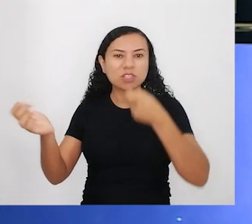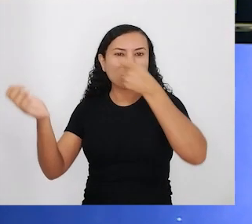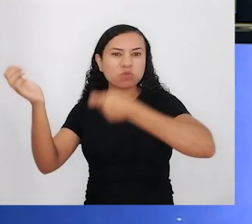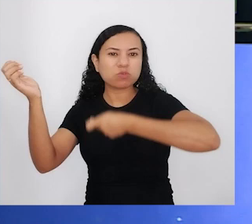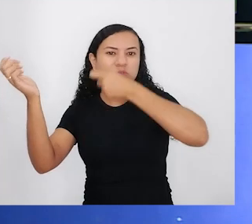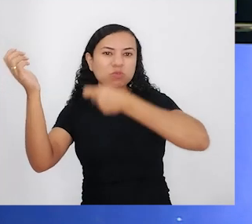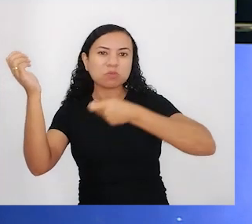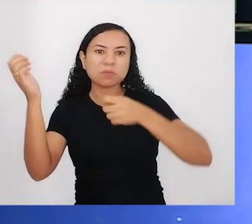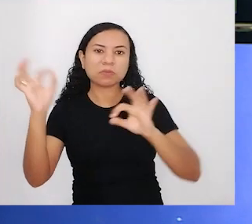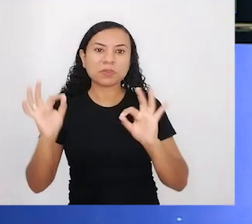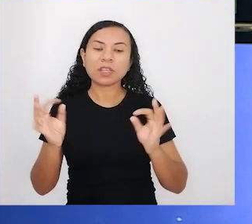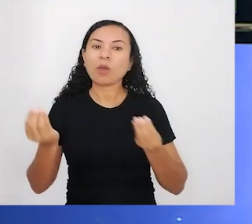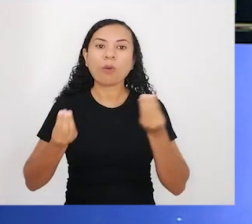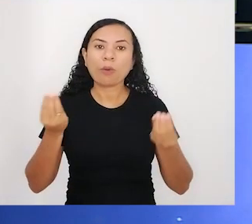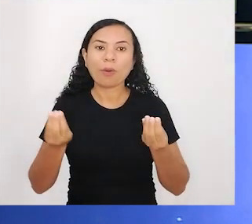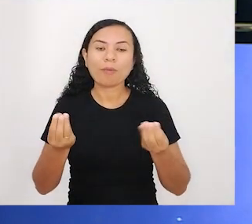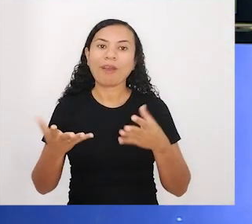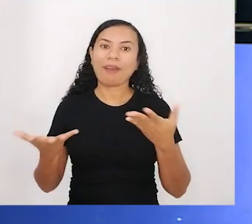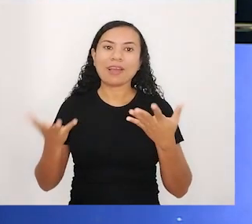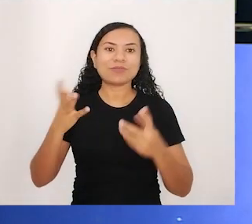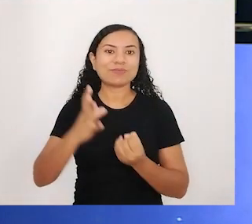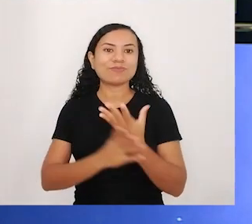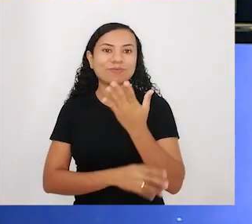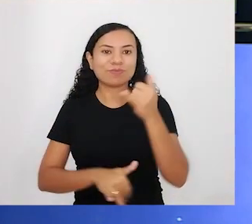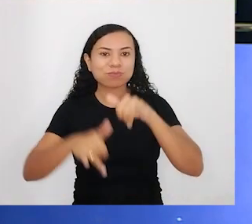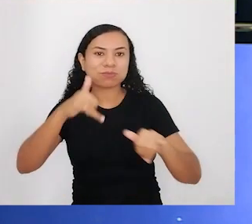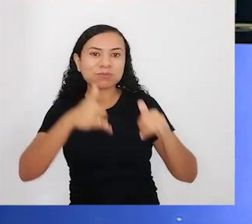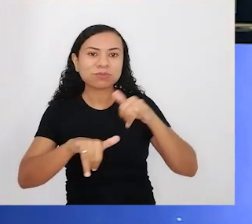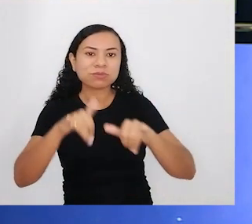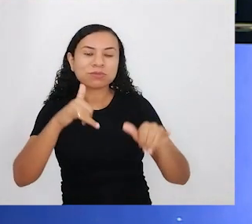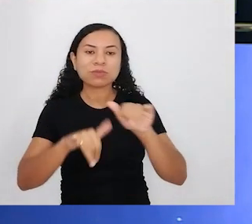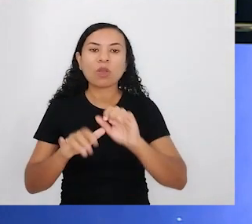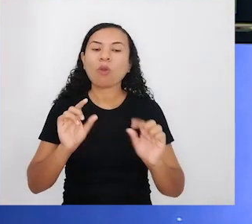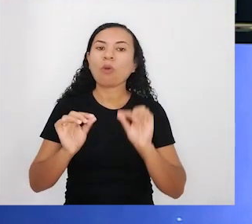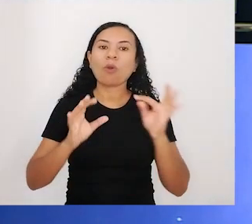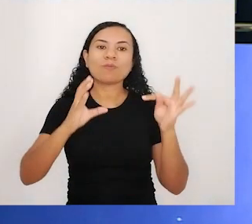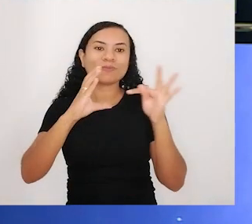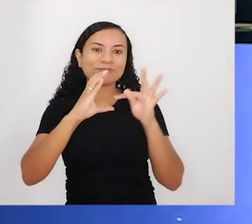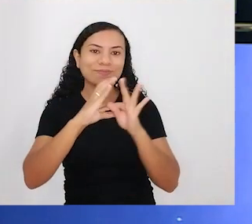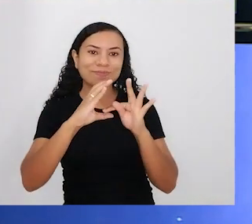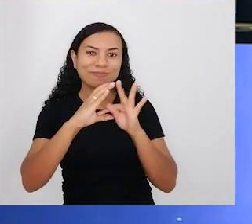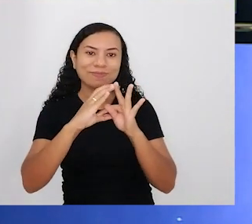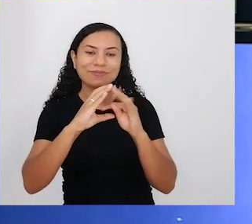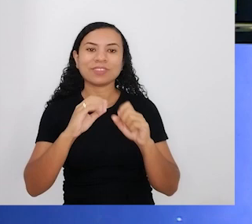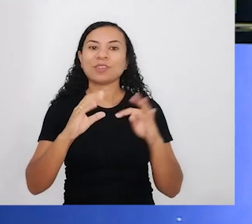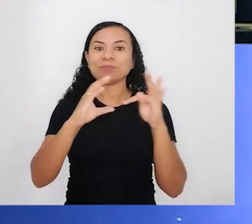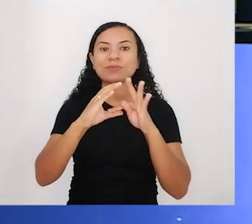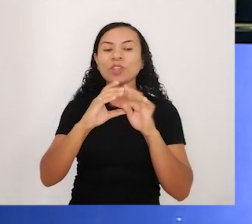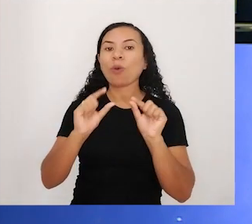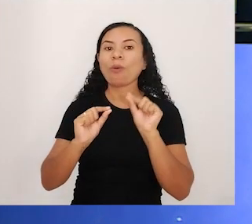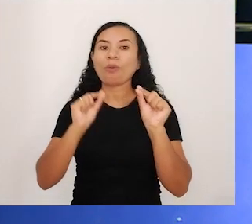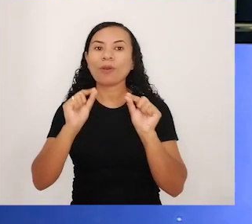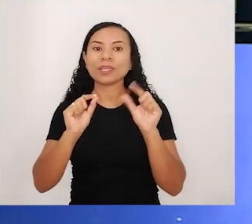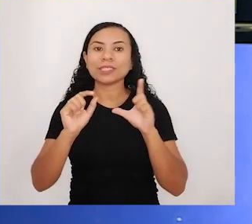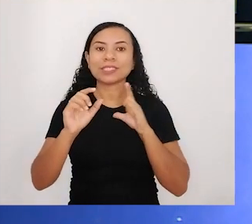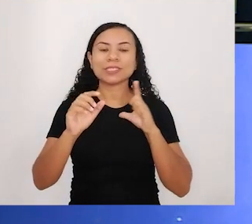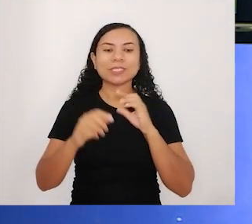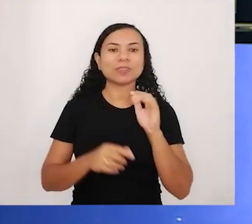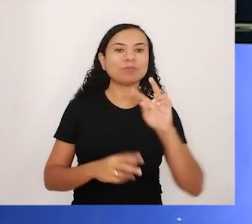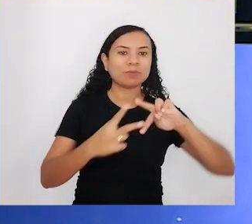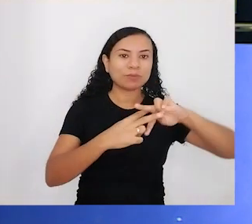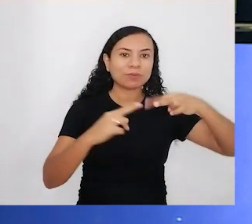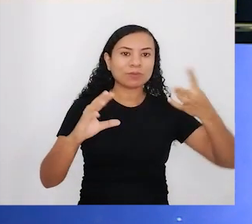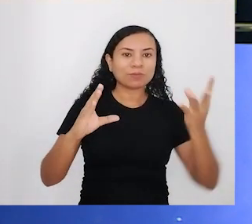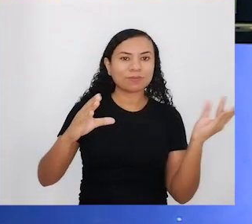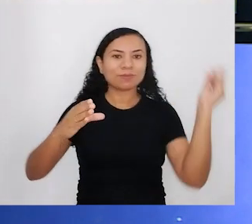se desenvolveu o organismo transgênico. Transgênico é quando você tem a inserção de um gene de